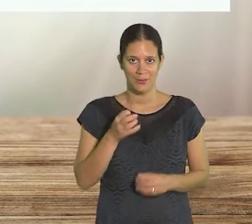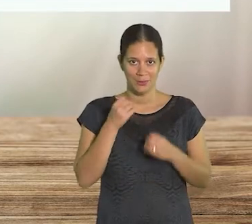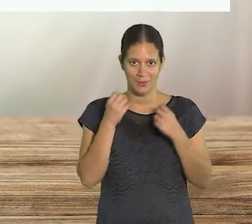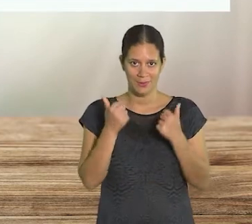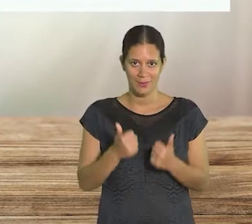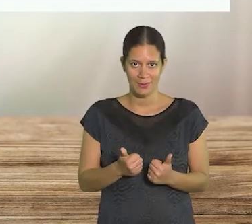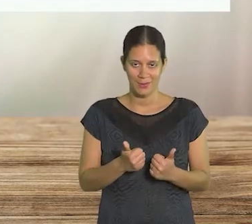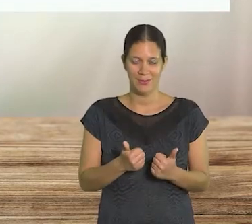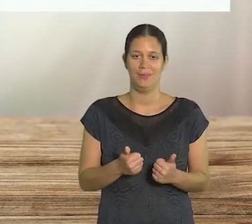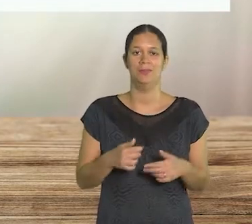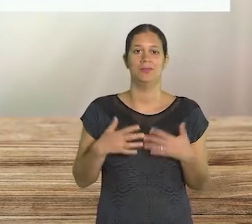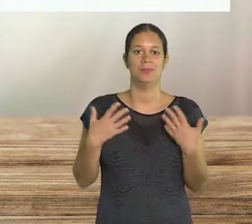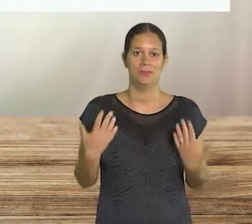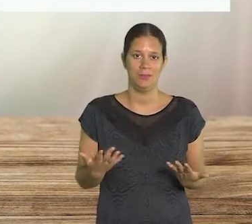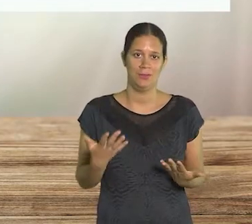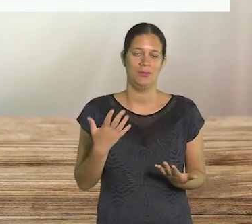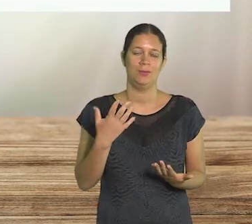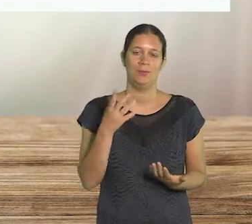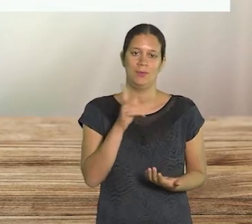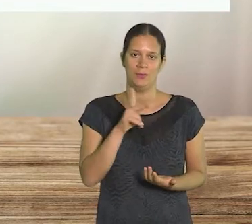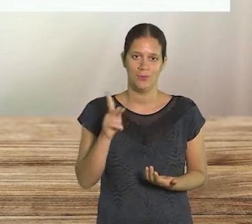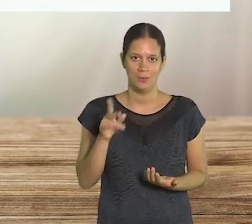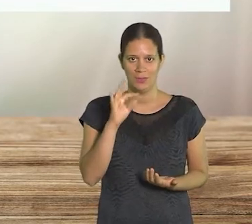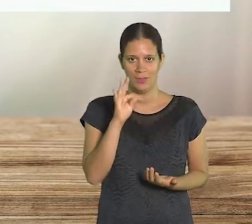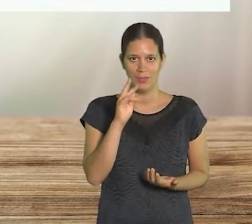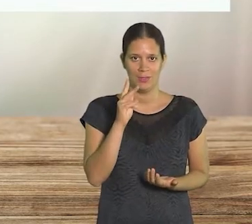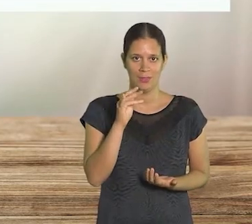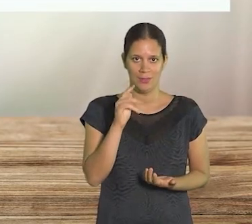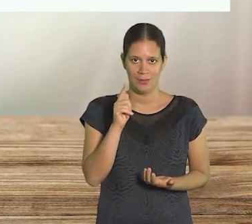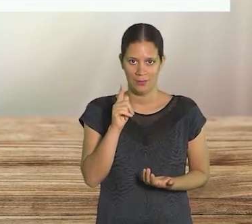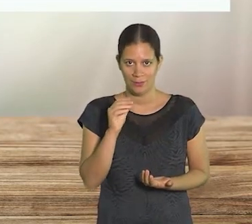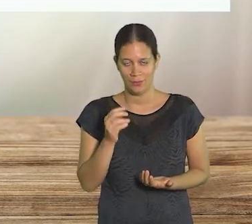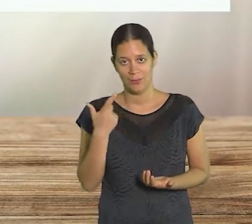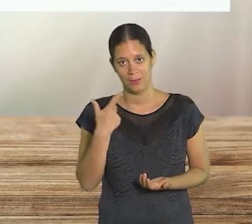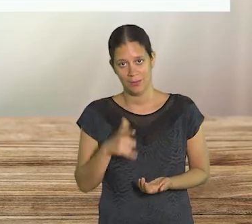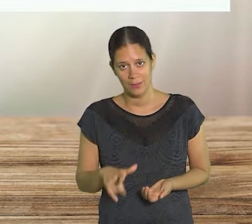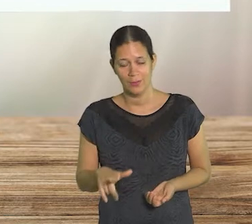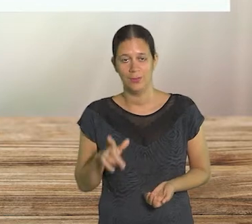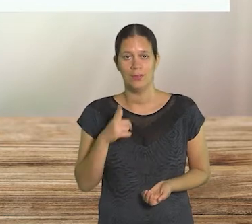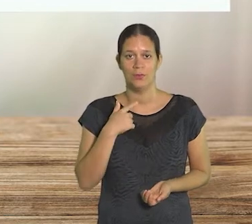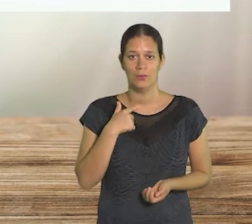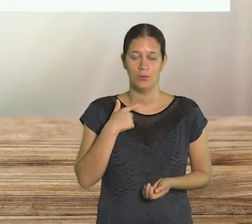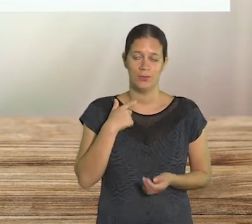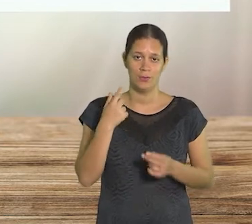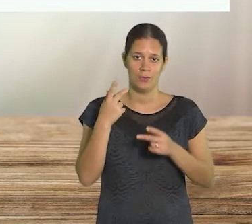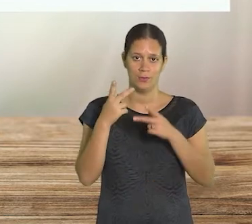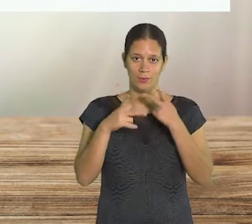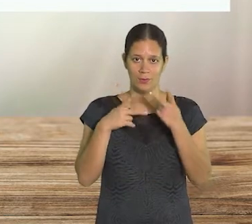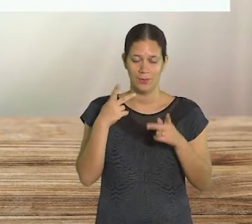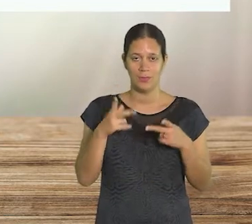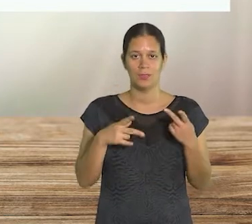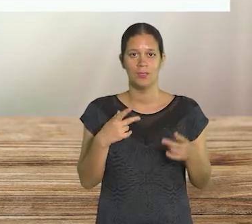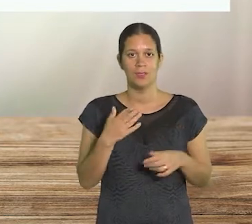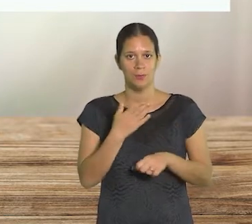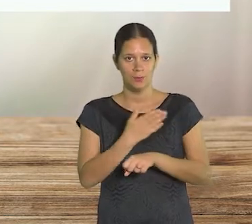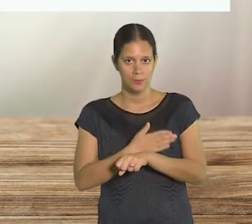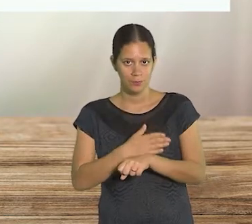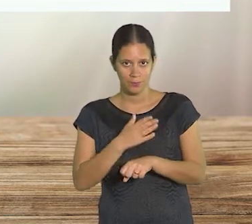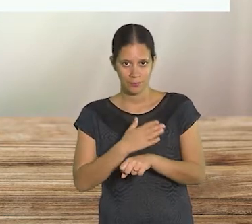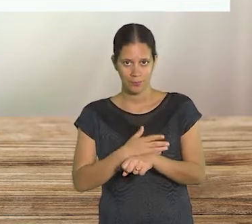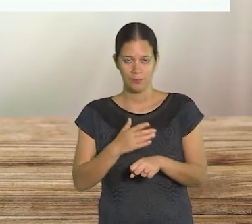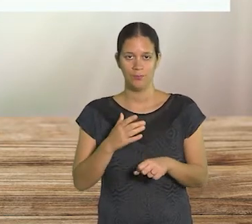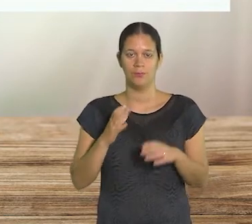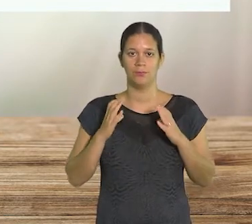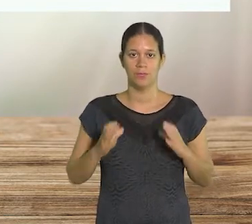Olá pessoal, tudo bem? Então, professor Tiago aqui mais uma vez. Hoje nós vamos falar sobre as